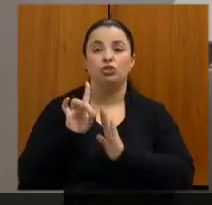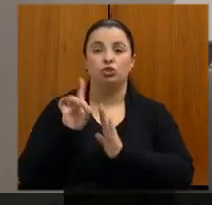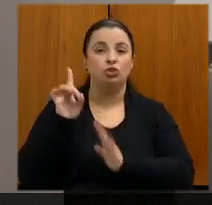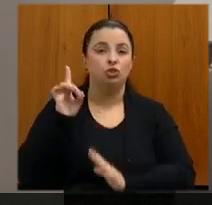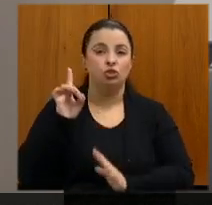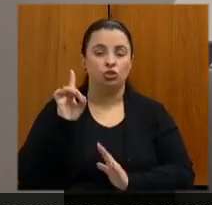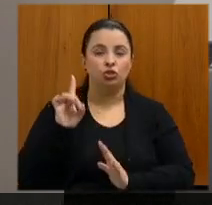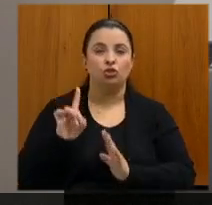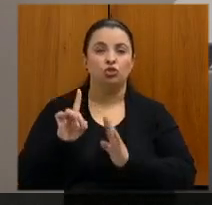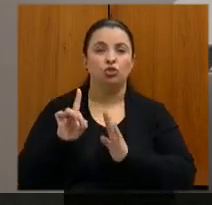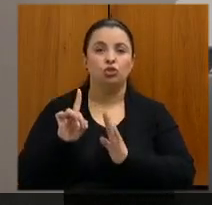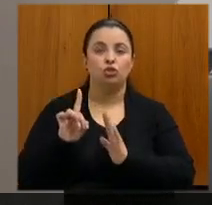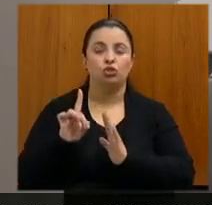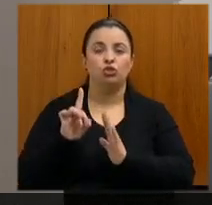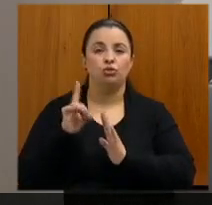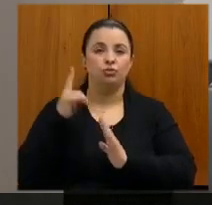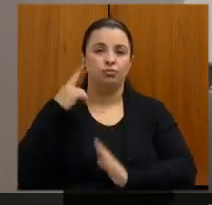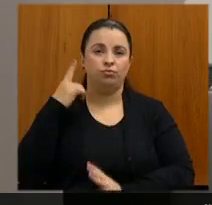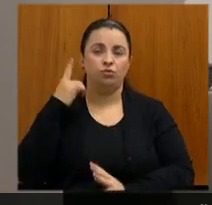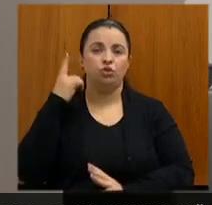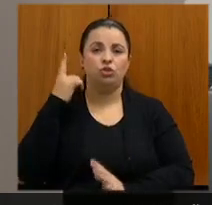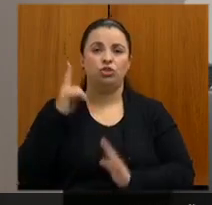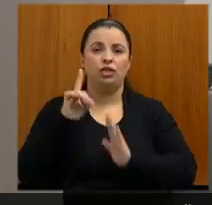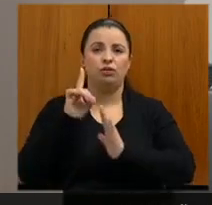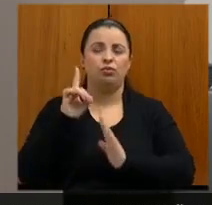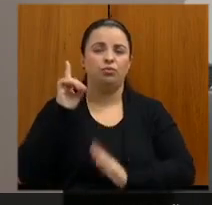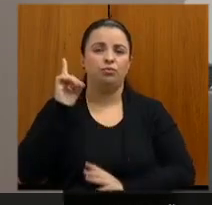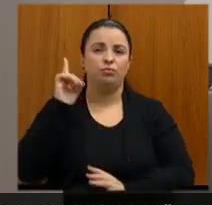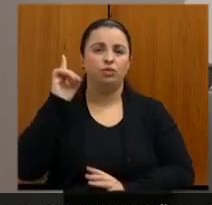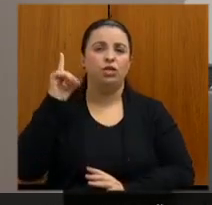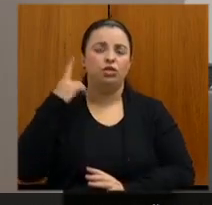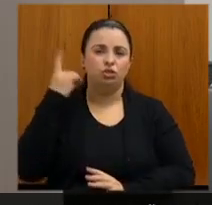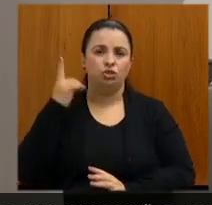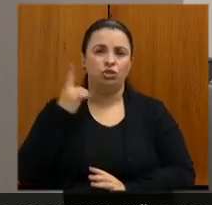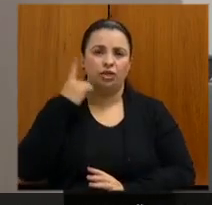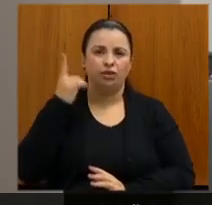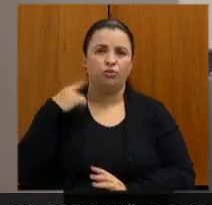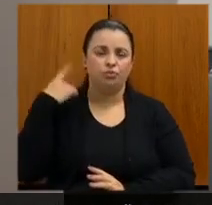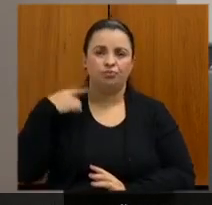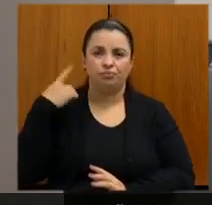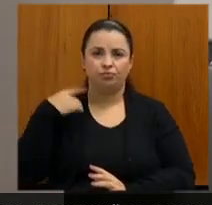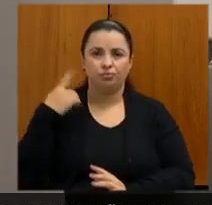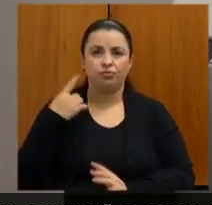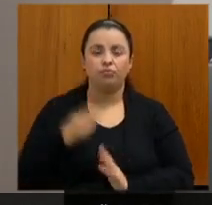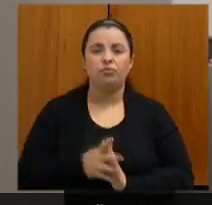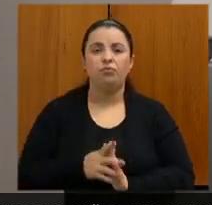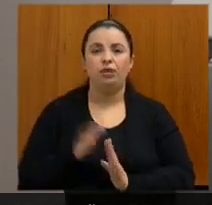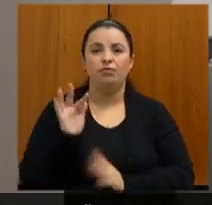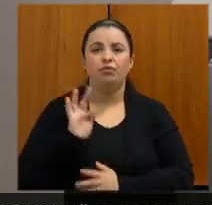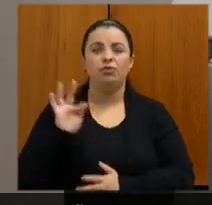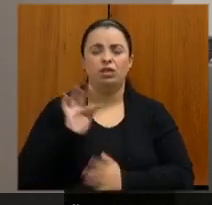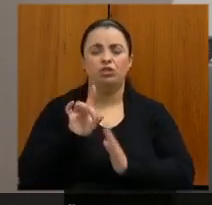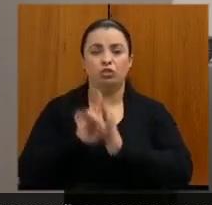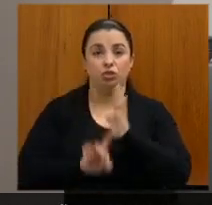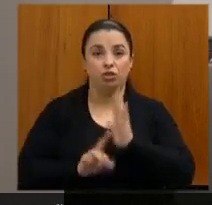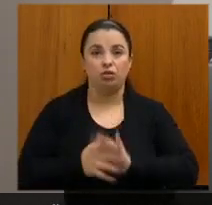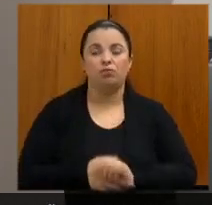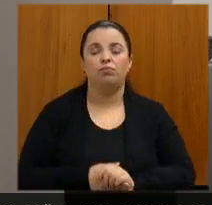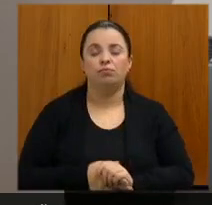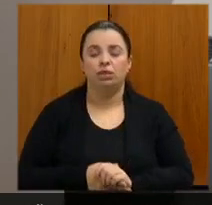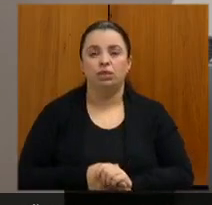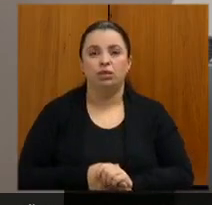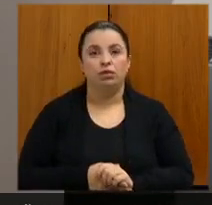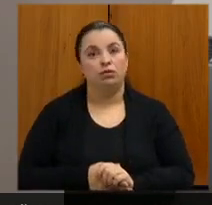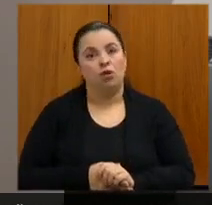com com a sua fala né veio um filme primeiro e eu queria resgatar aqui só alguns pontos que eu acho que são muito